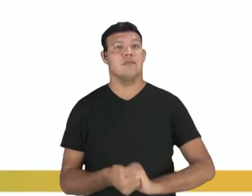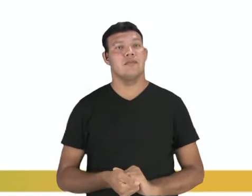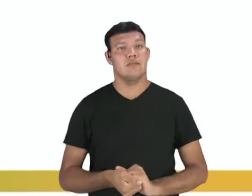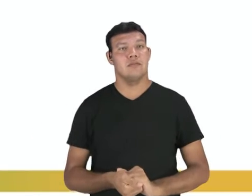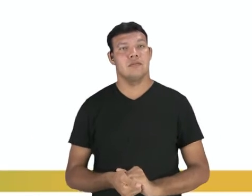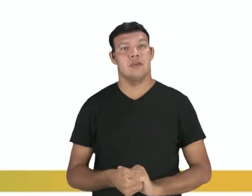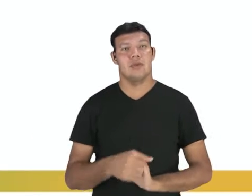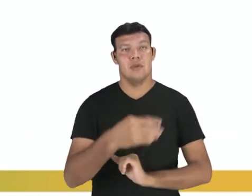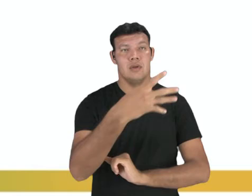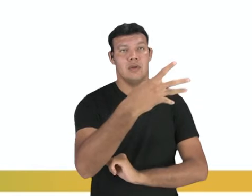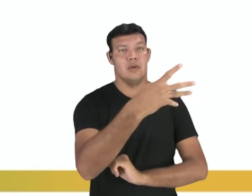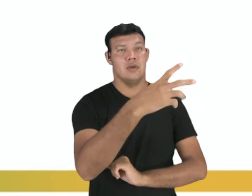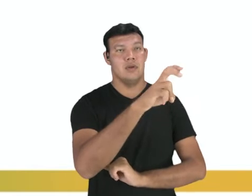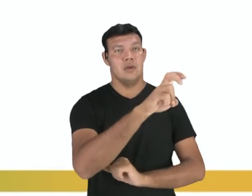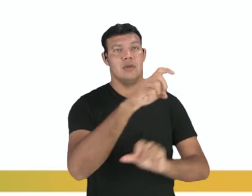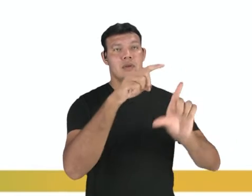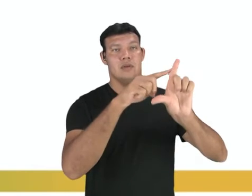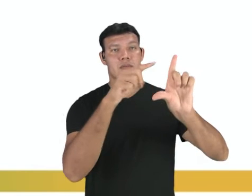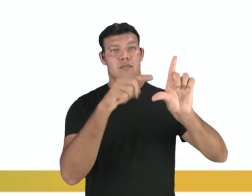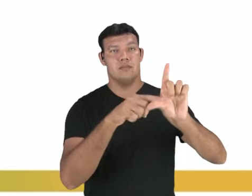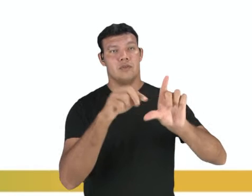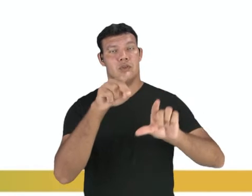sobre 4